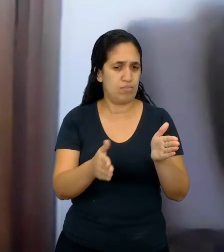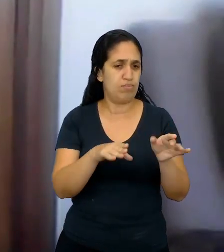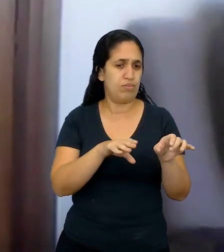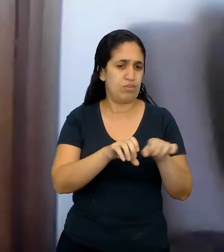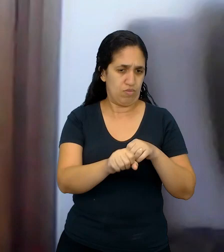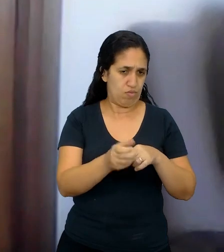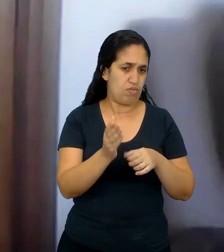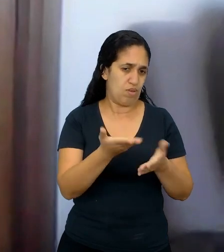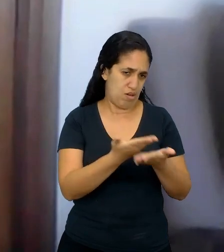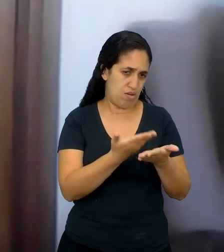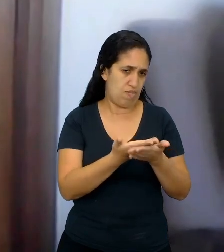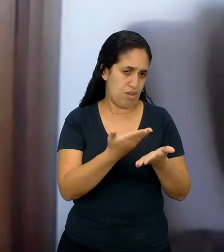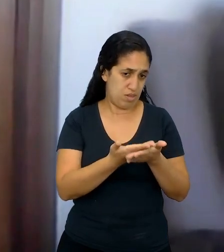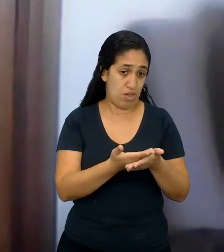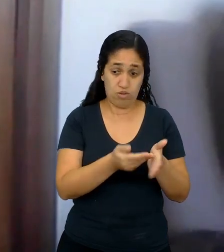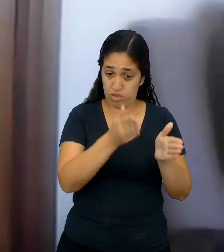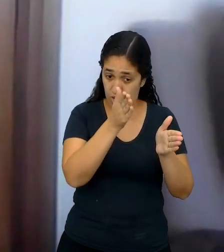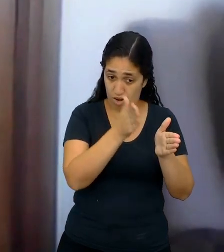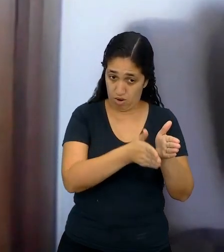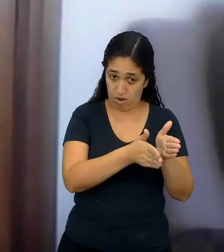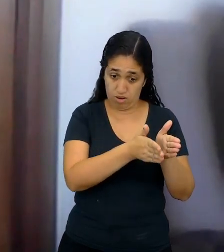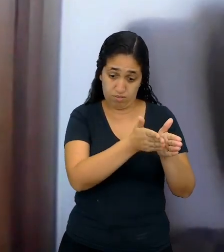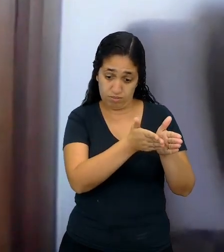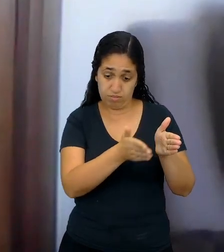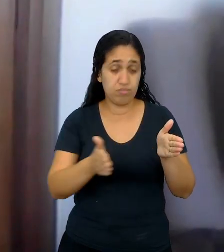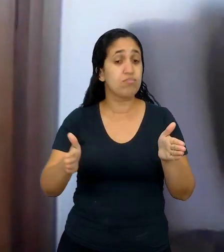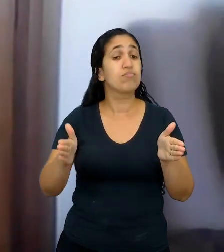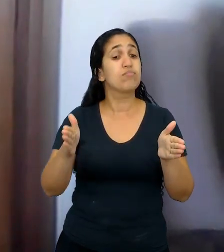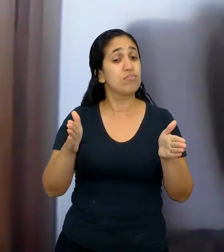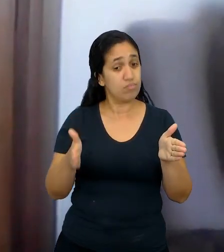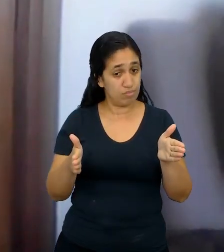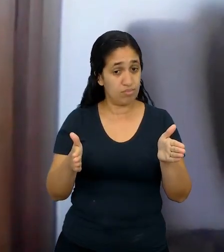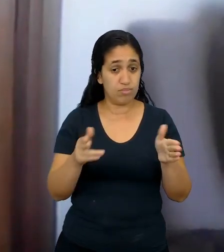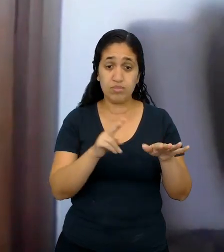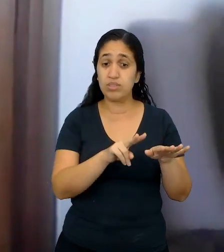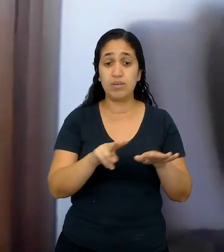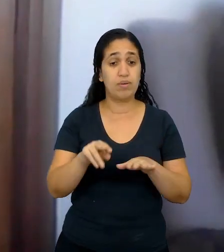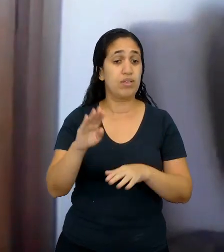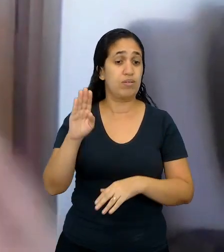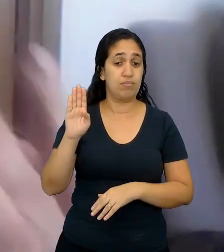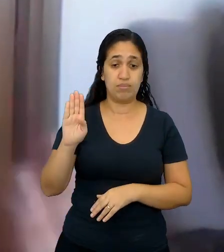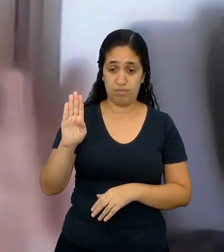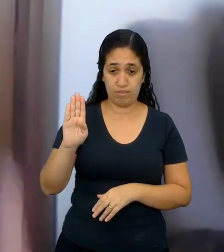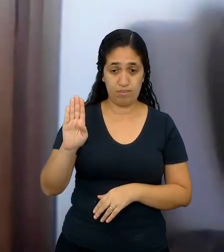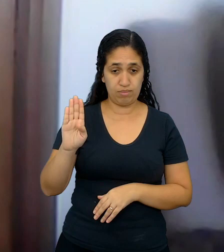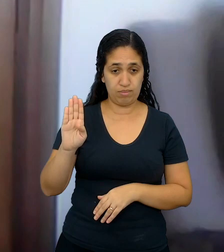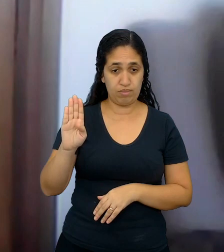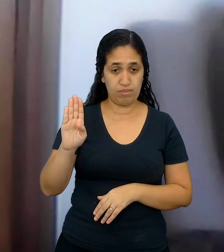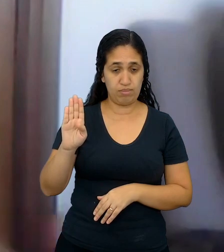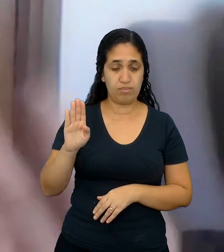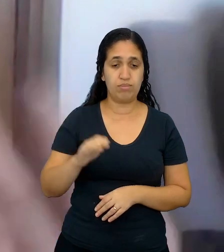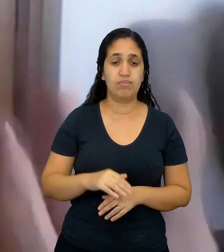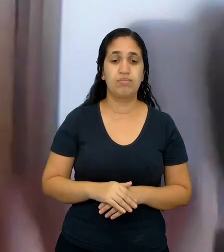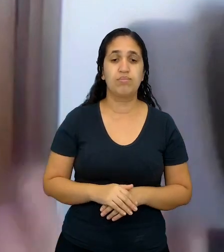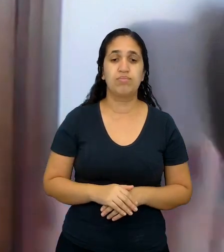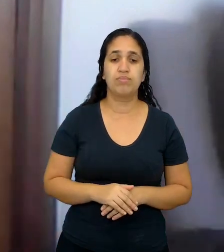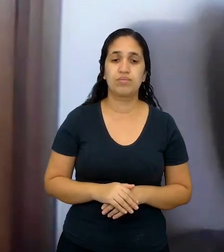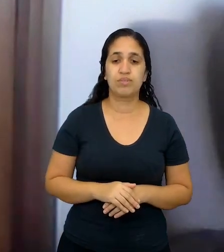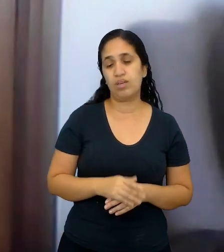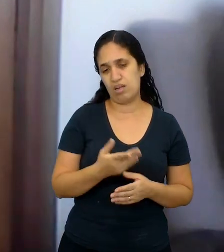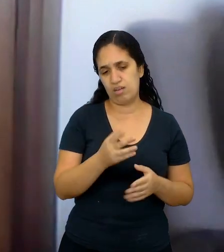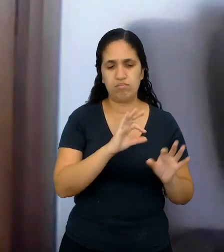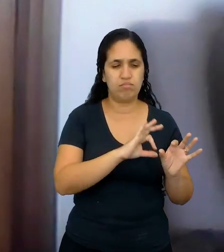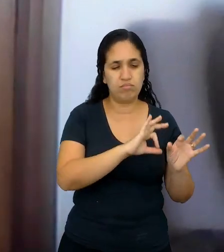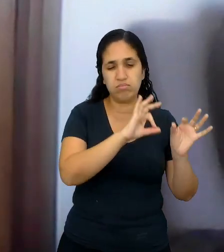Então, esse momento de agora é o momento da semana B. Após vocês assistirem a